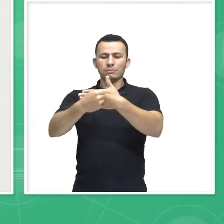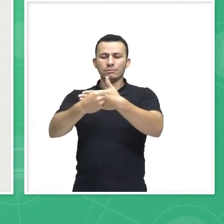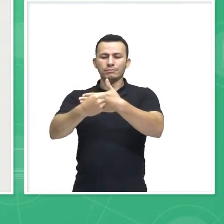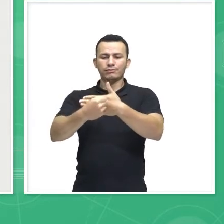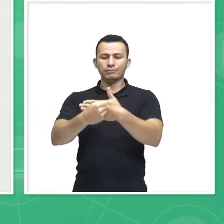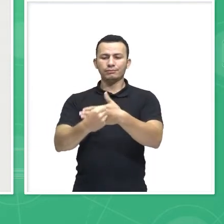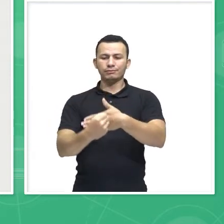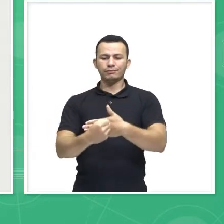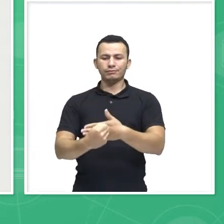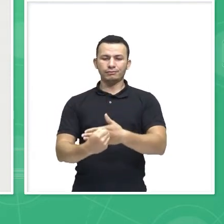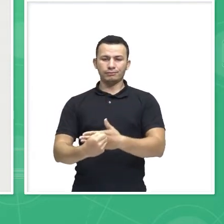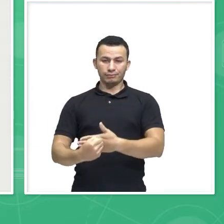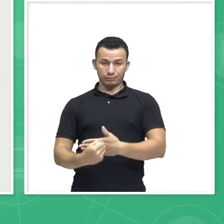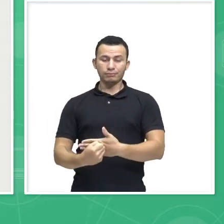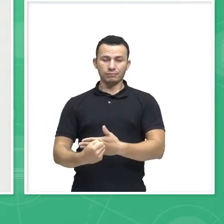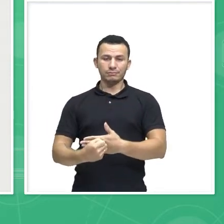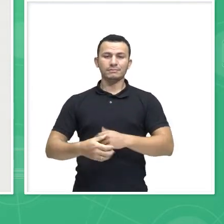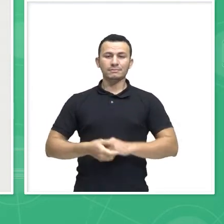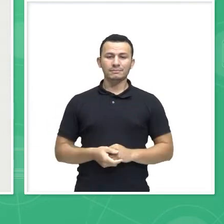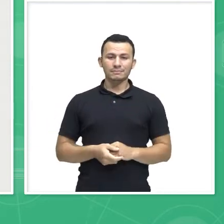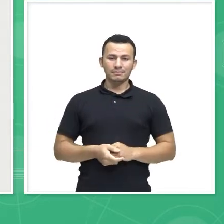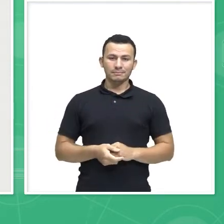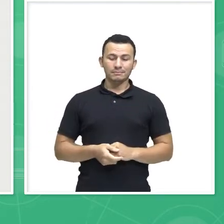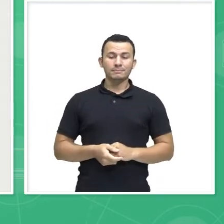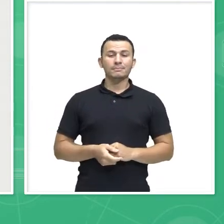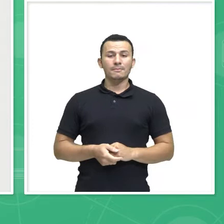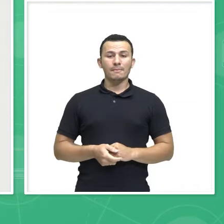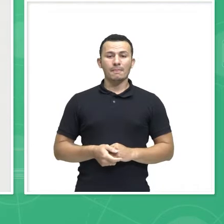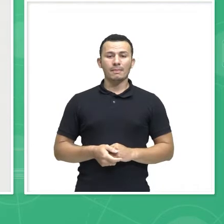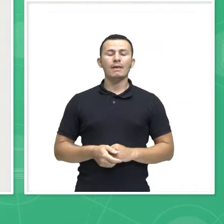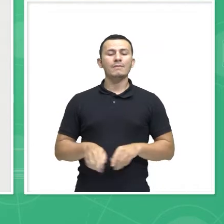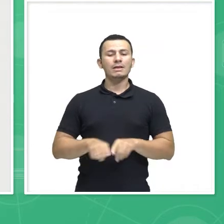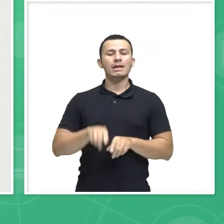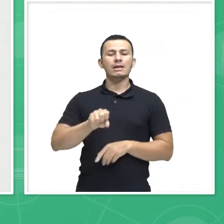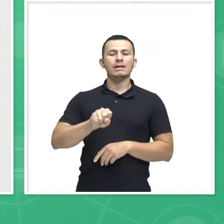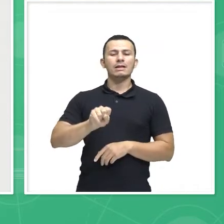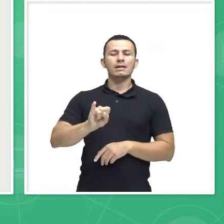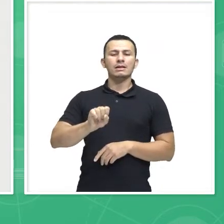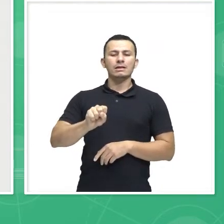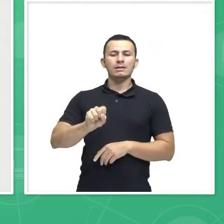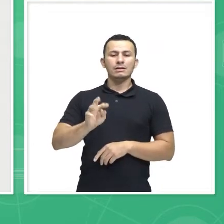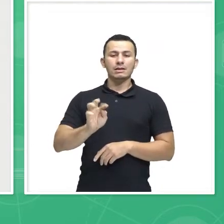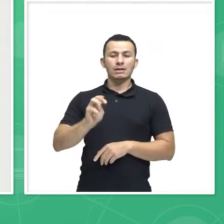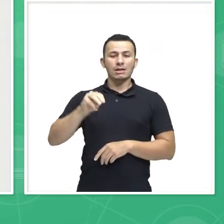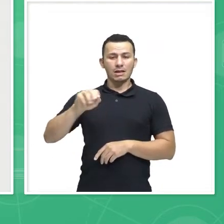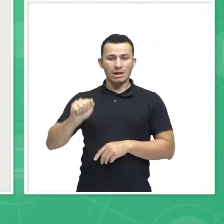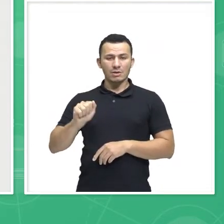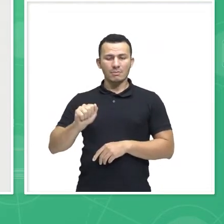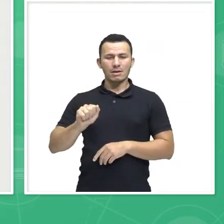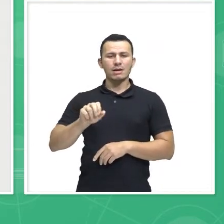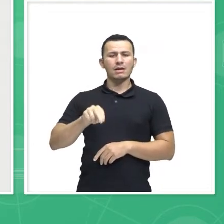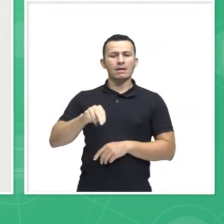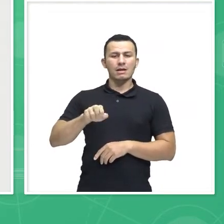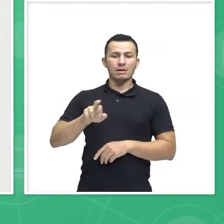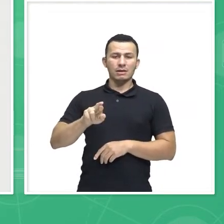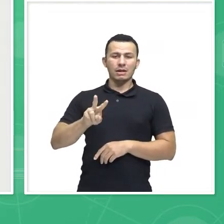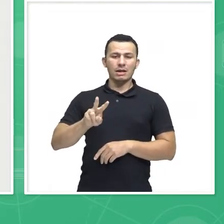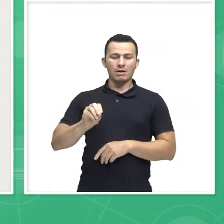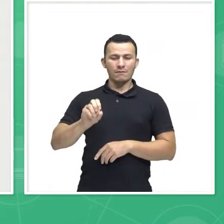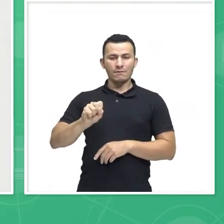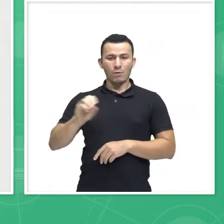né ele vai retirar esse gás lá sistema nervoso deles é formado por encéfalo como órgão central